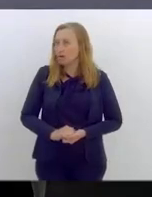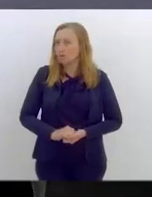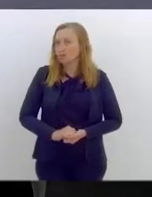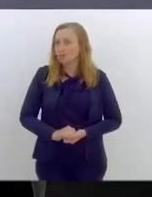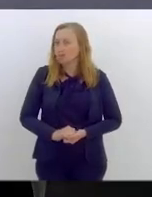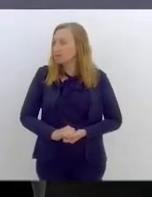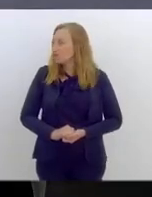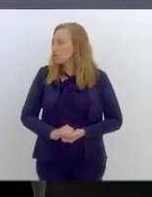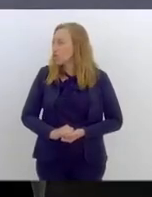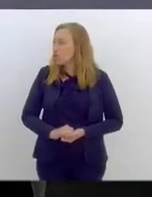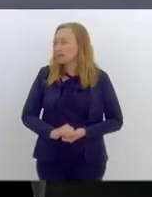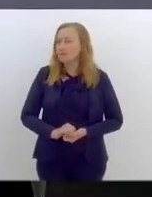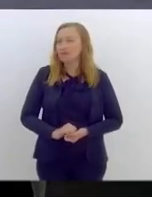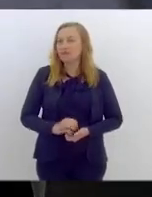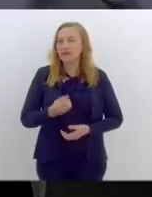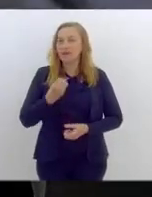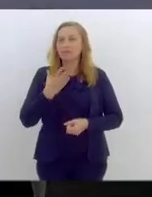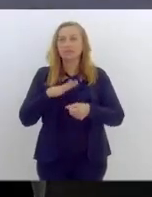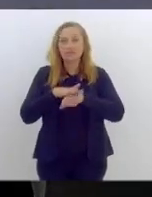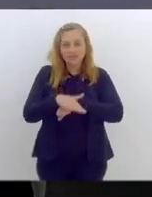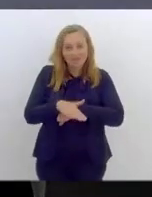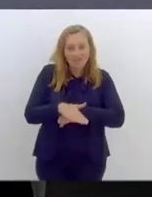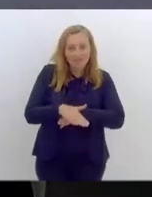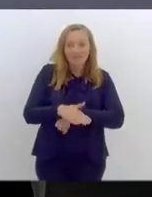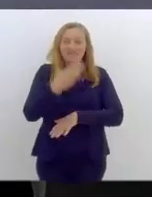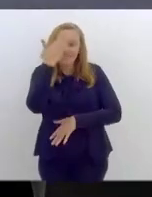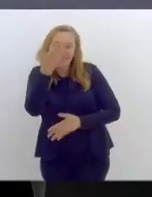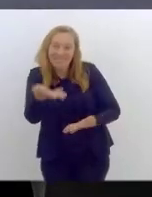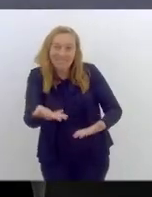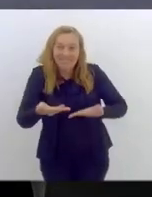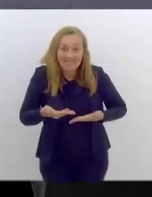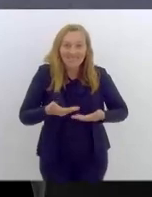Boa noite, gente. Boa noite. Obrigada aí pelo convite.